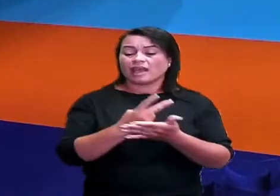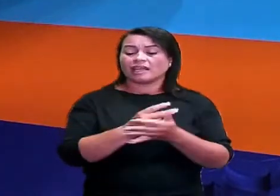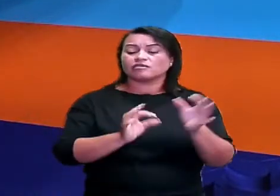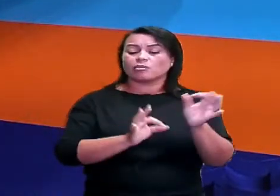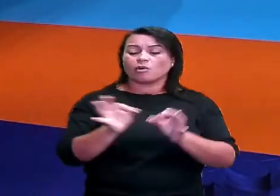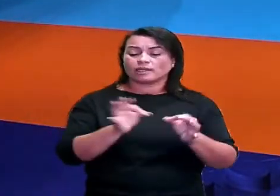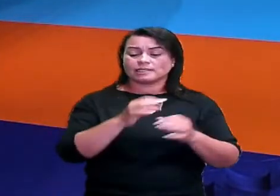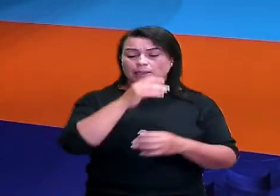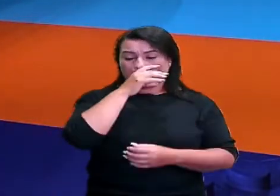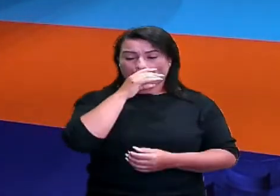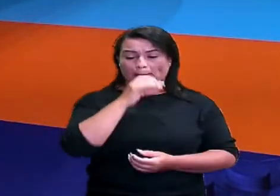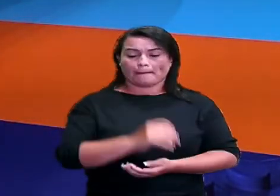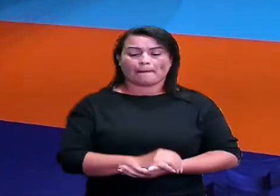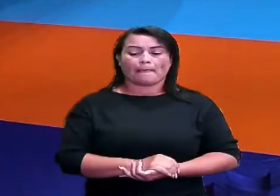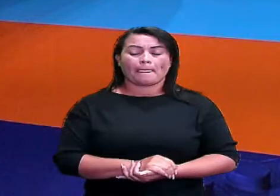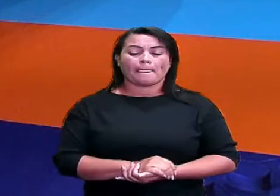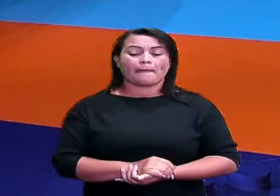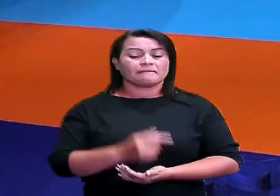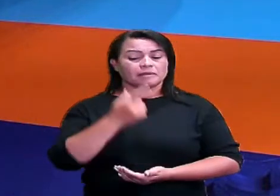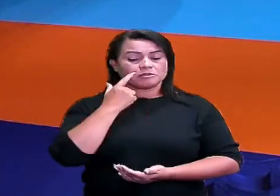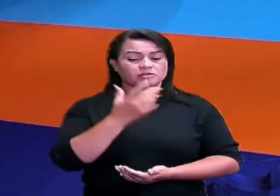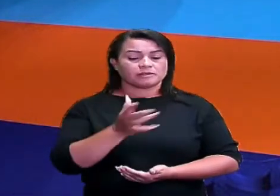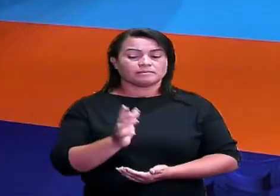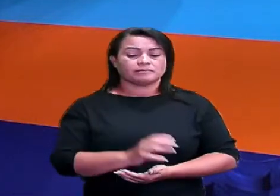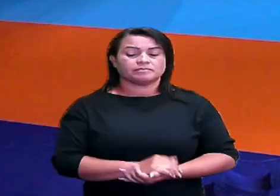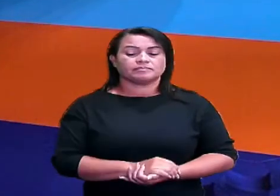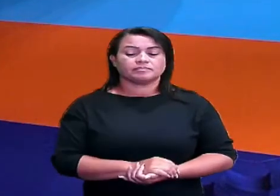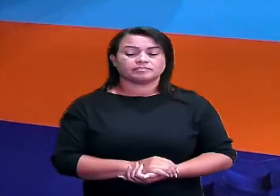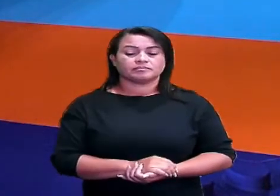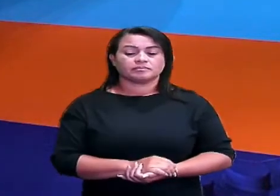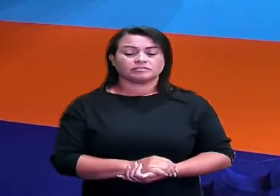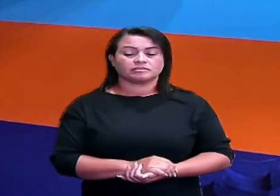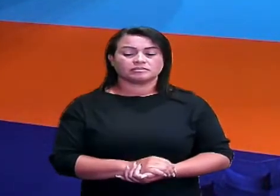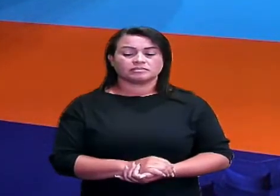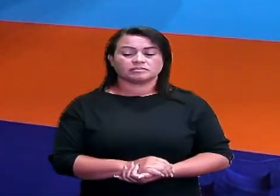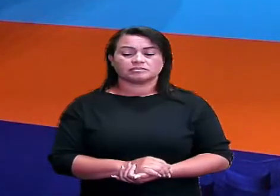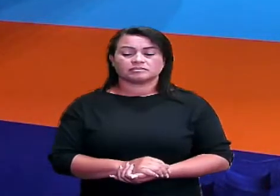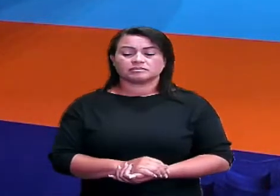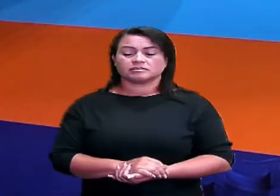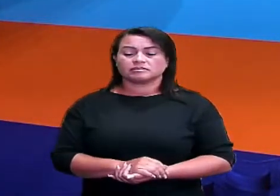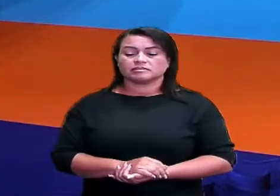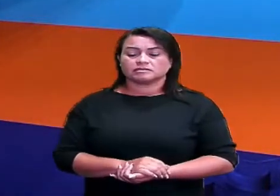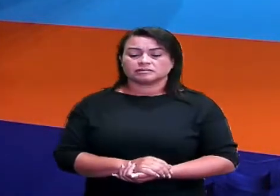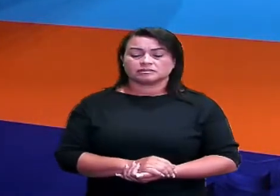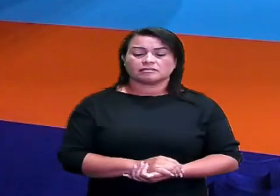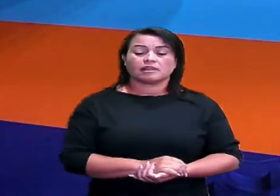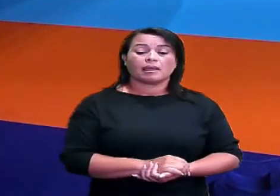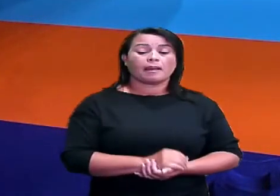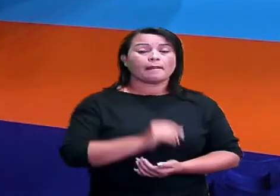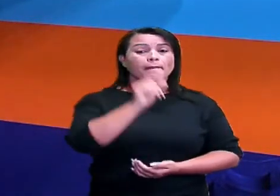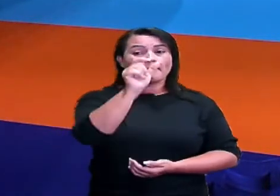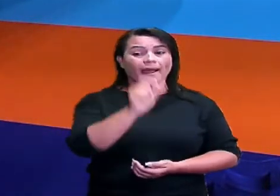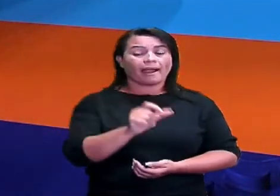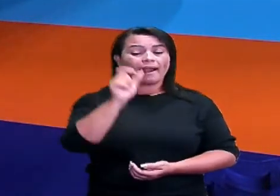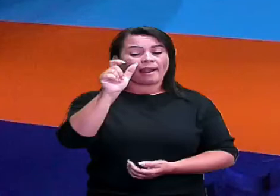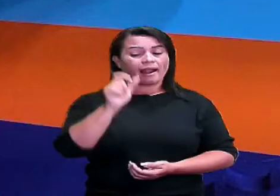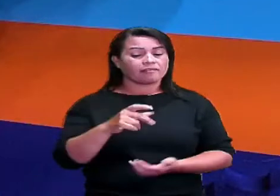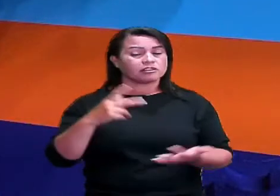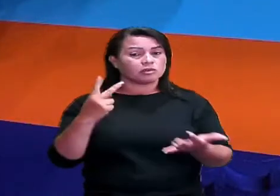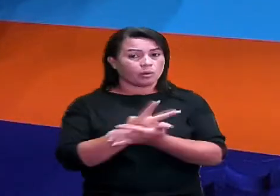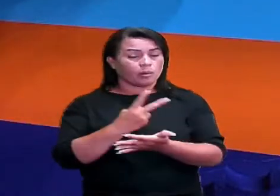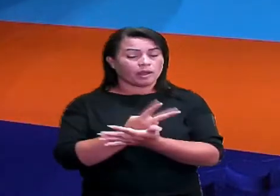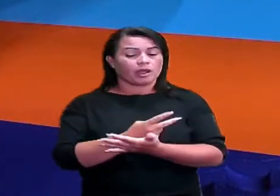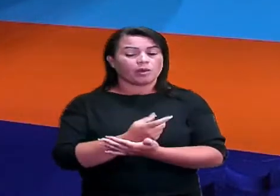forma correta. Vamos lá. Olha aqui. Palavras com erro e palavras